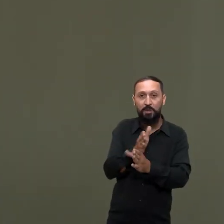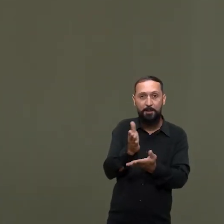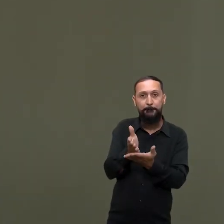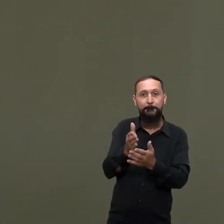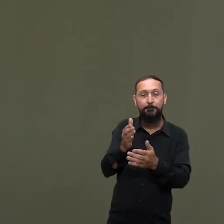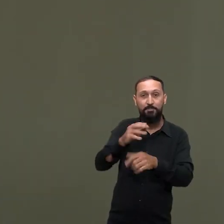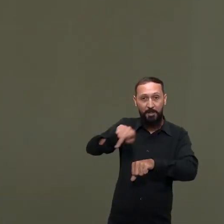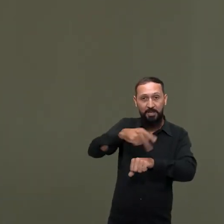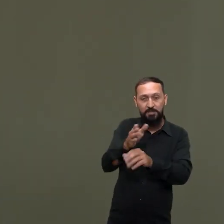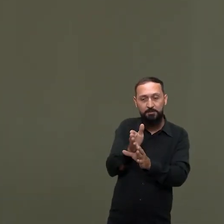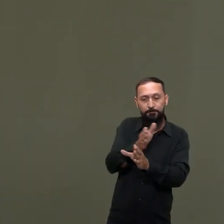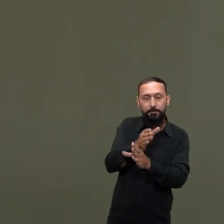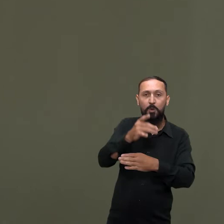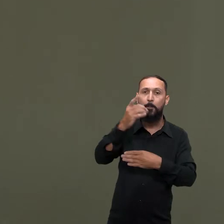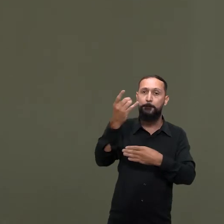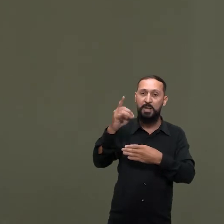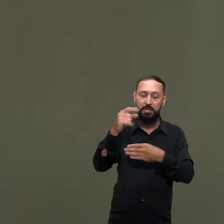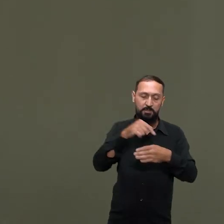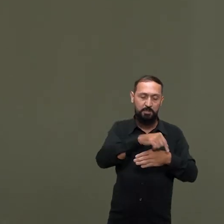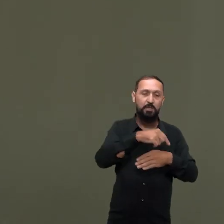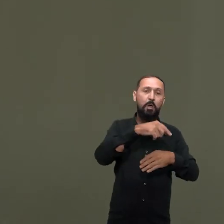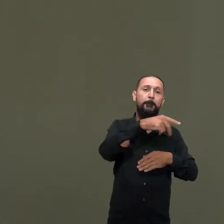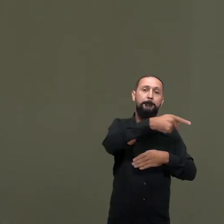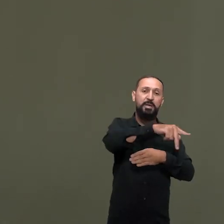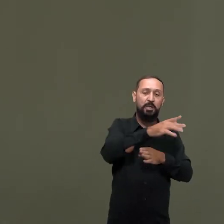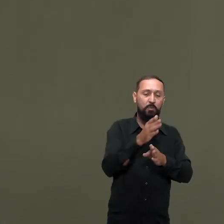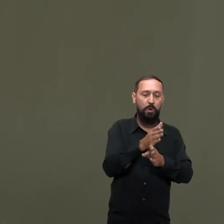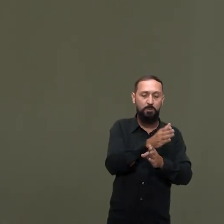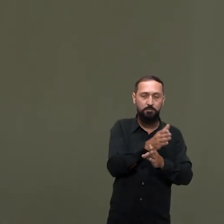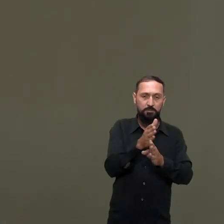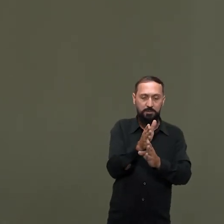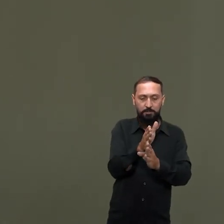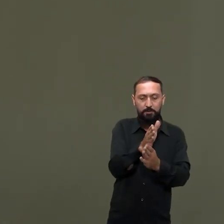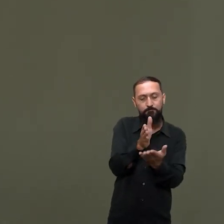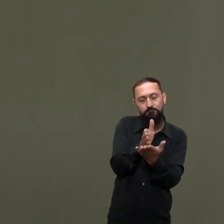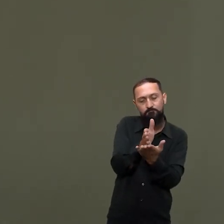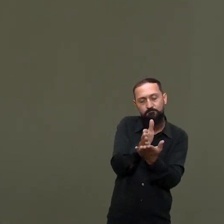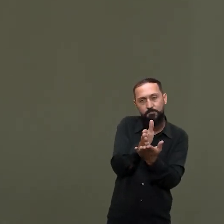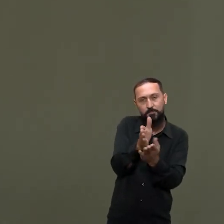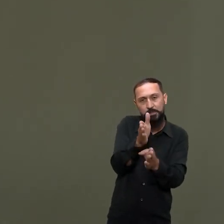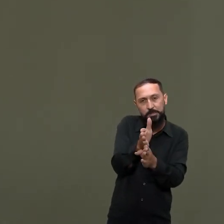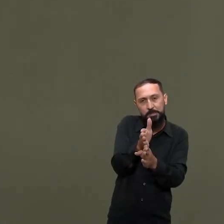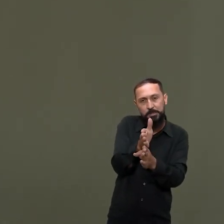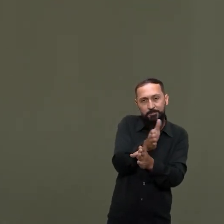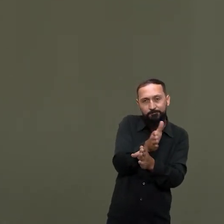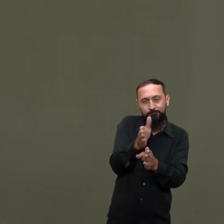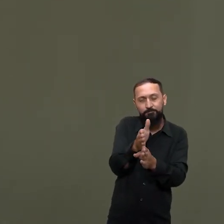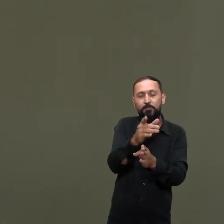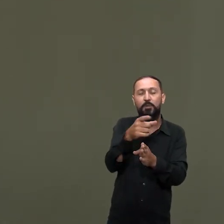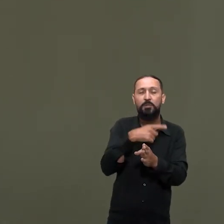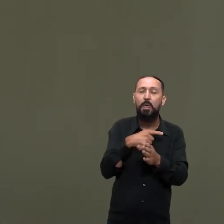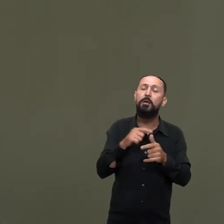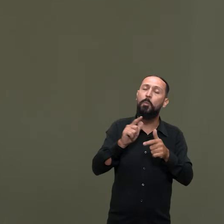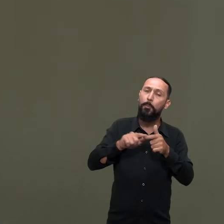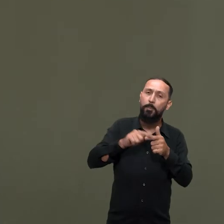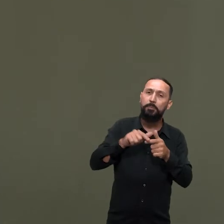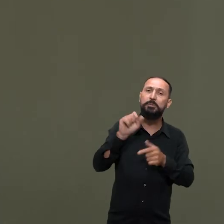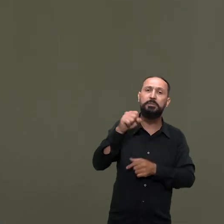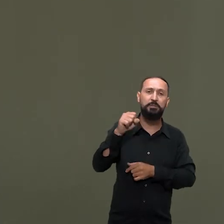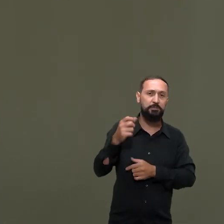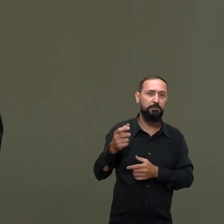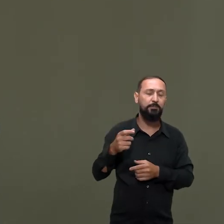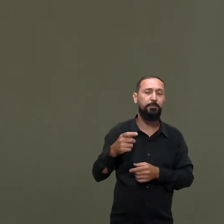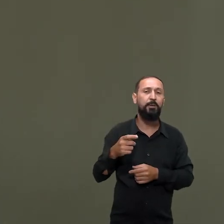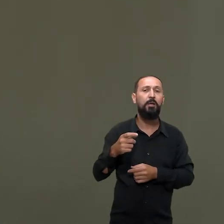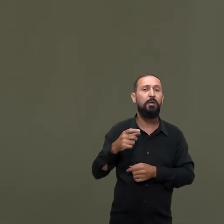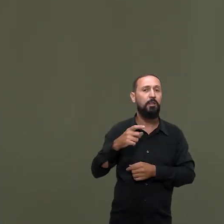importantes, a fronteira nossa que nós temos com Bolívia e Paraguai, são 2 fronteiras que têm os seus problemas, mas